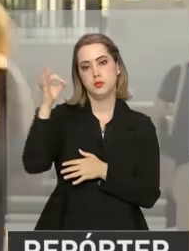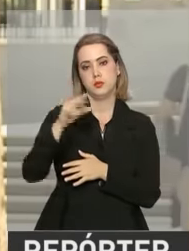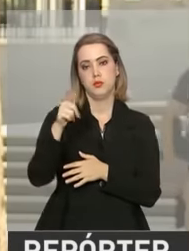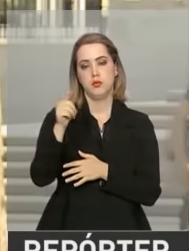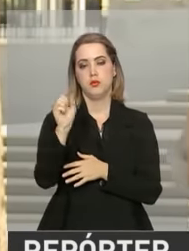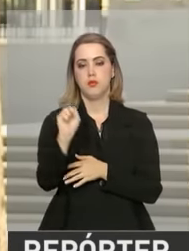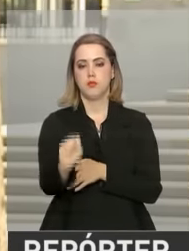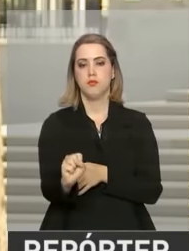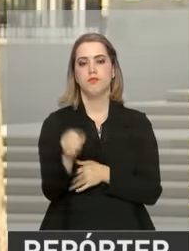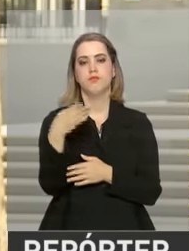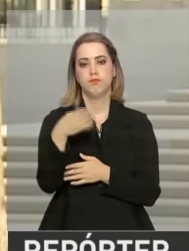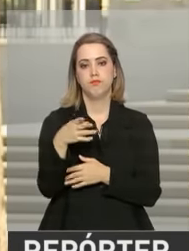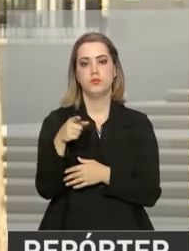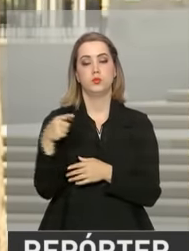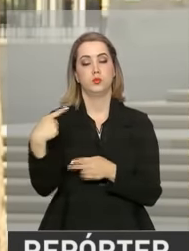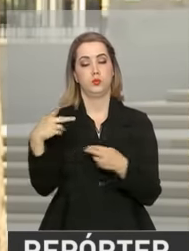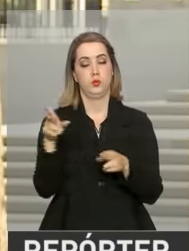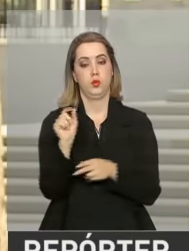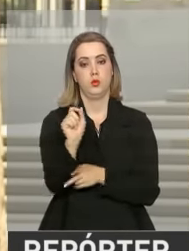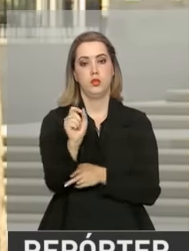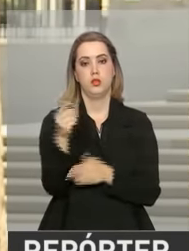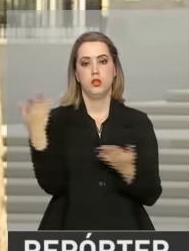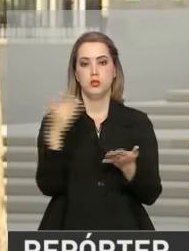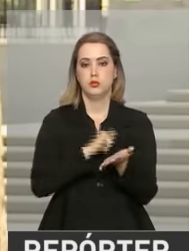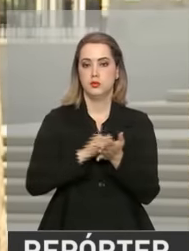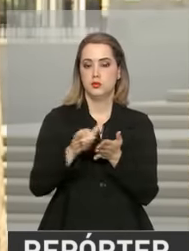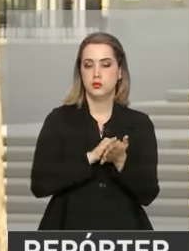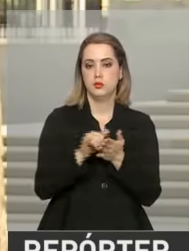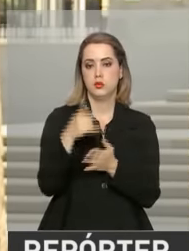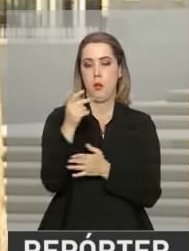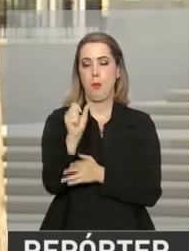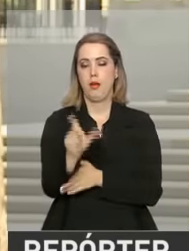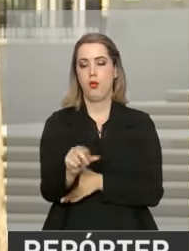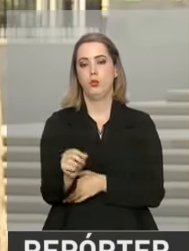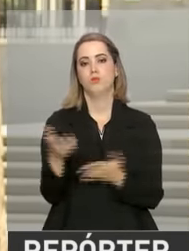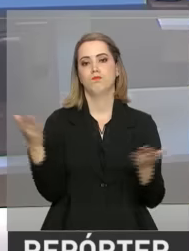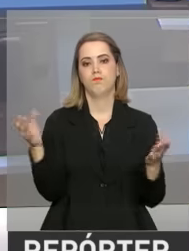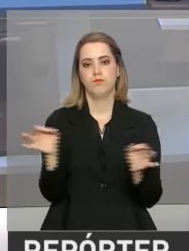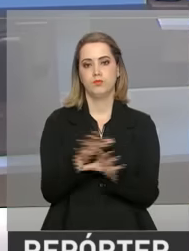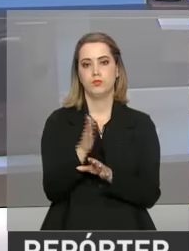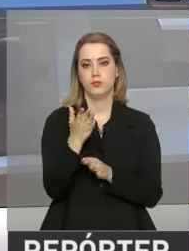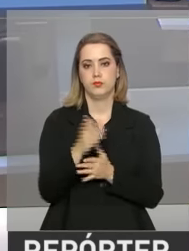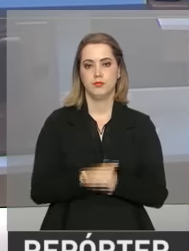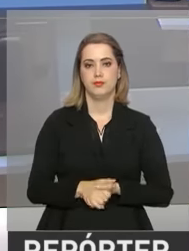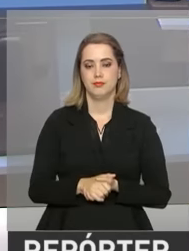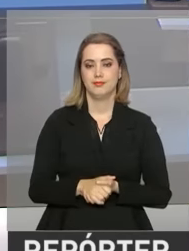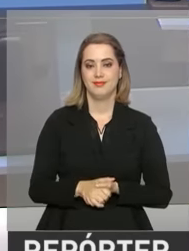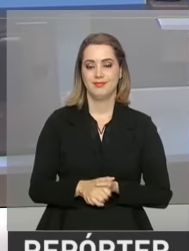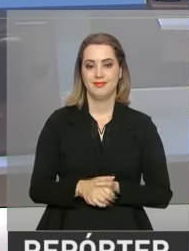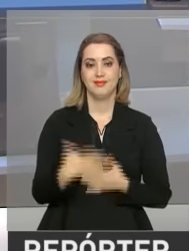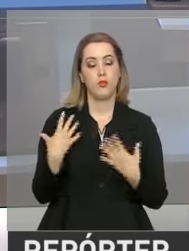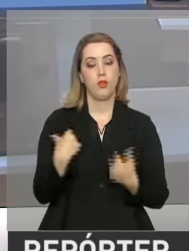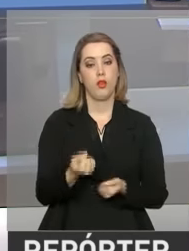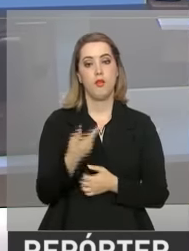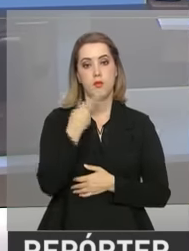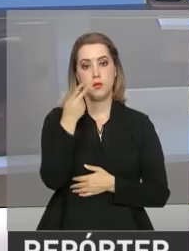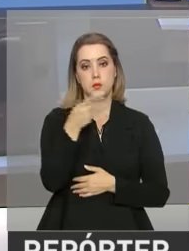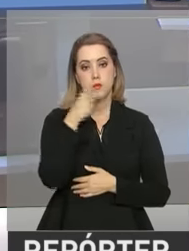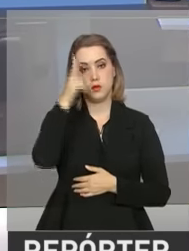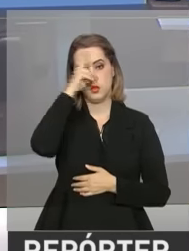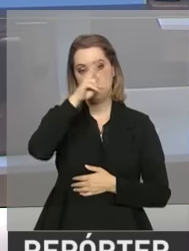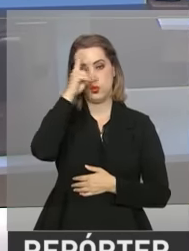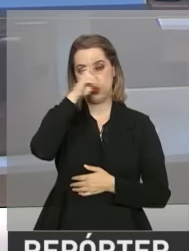emissões de gases poluentes. De Nova York, nos Estados Unidos, Paulo La Sálvia. Vamos falar agora de história